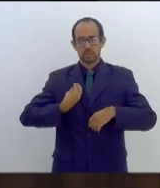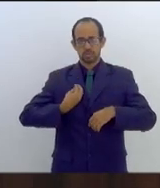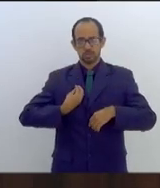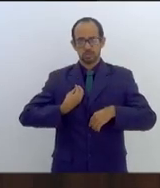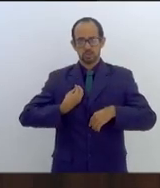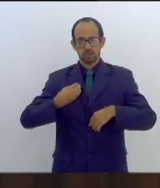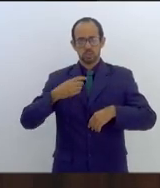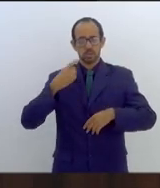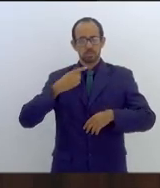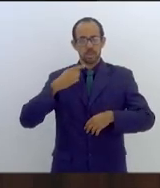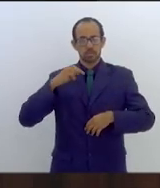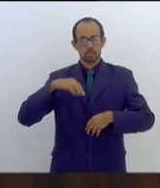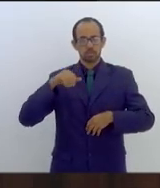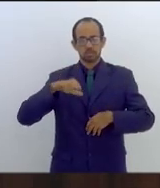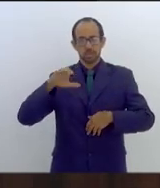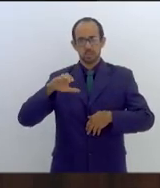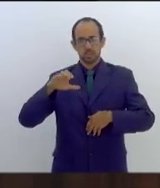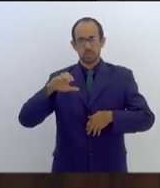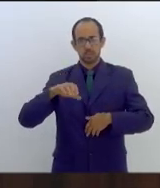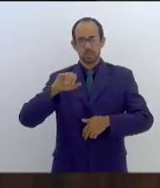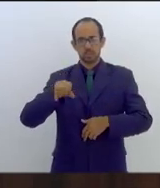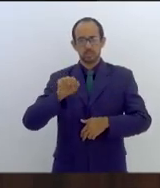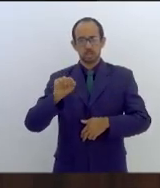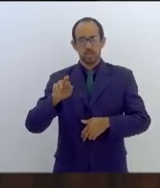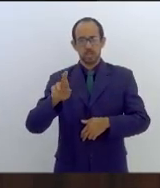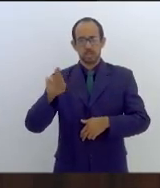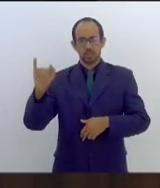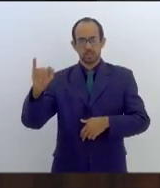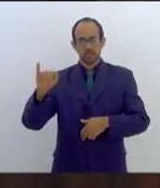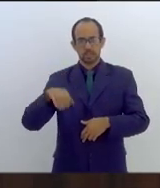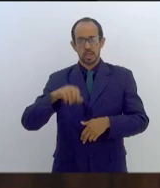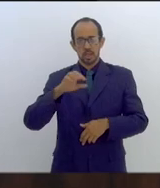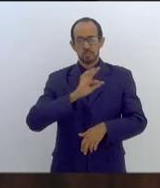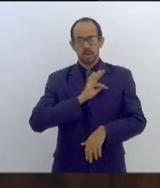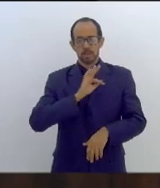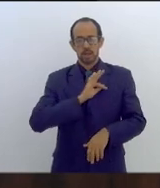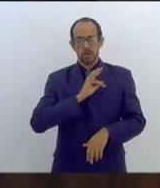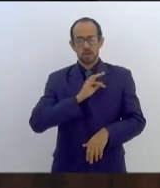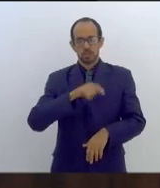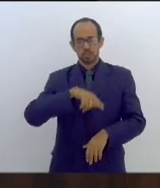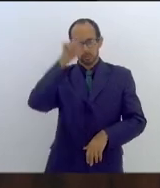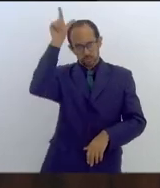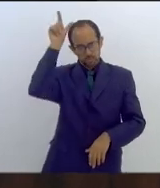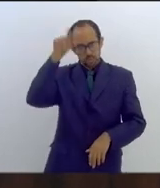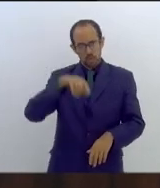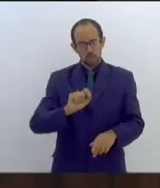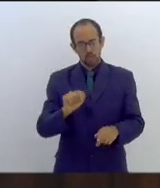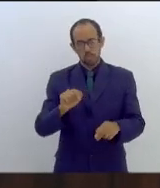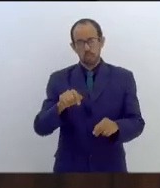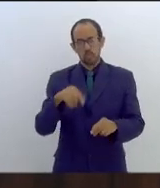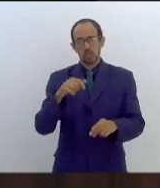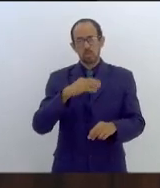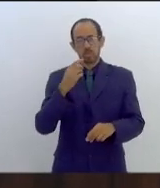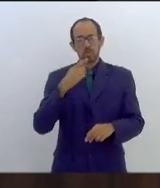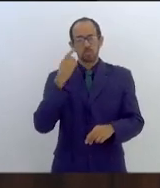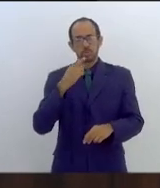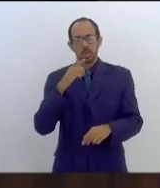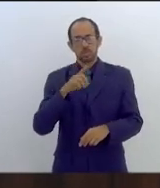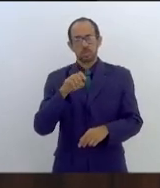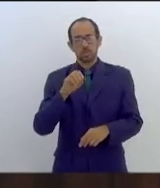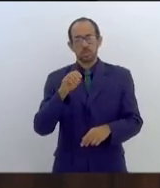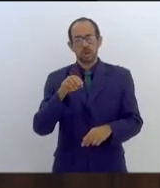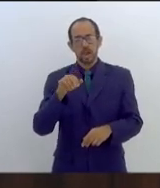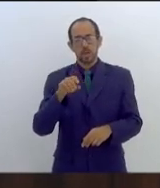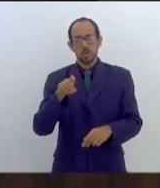Carlos Mink, deputado Jari, deputado Luiz Paulo, deputada Marta Rocha, deputado Dr. Deodalto,